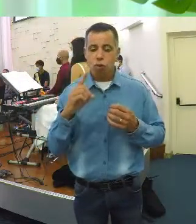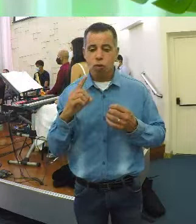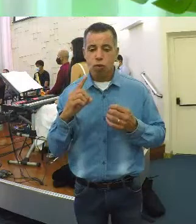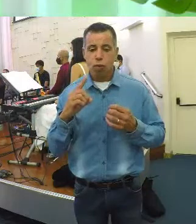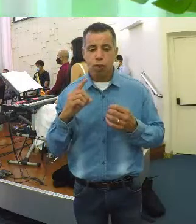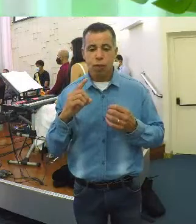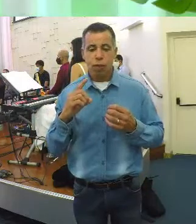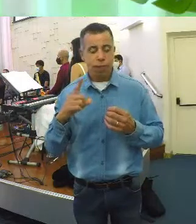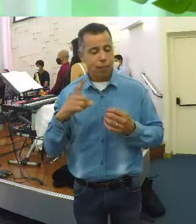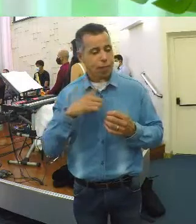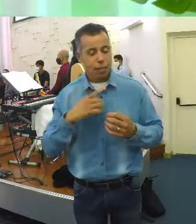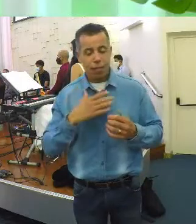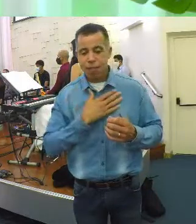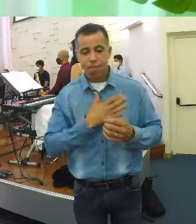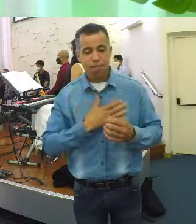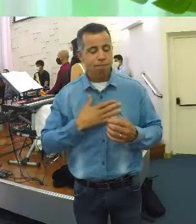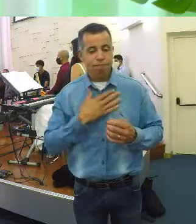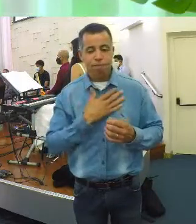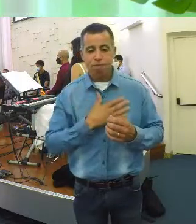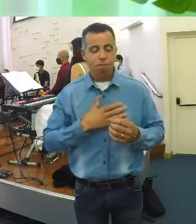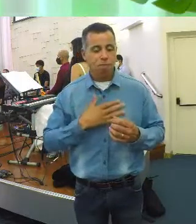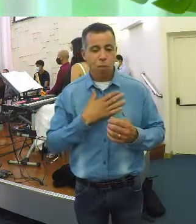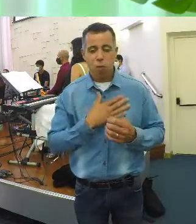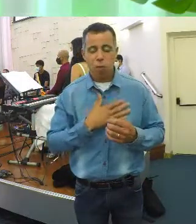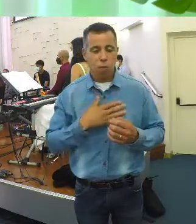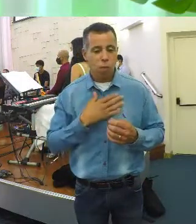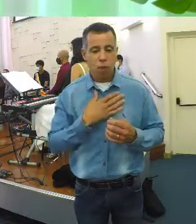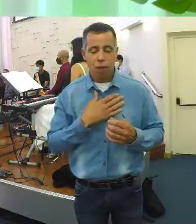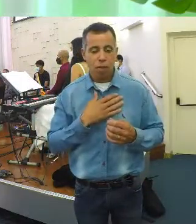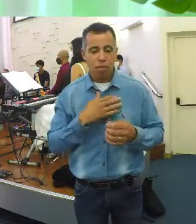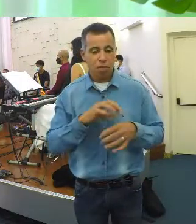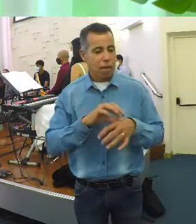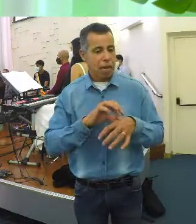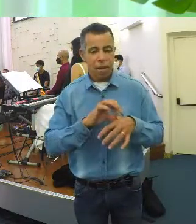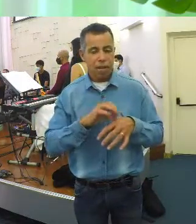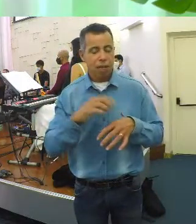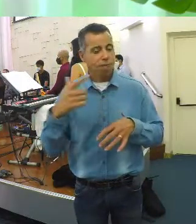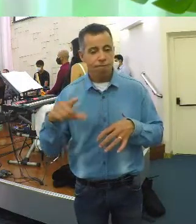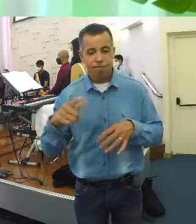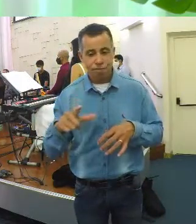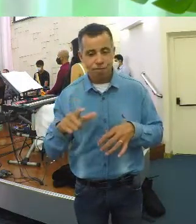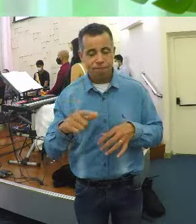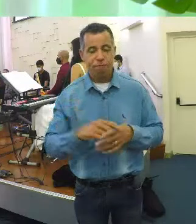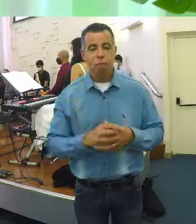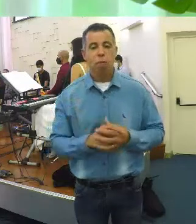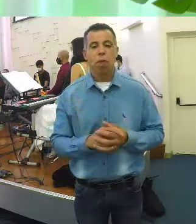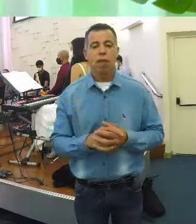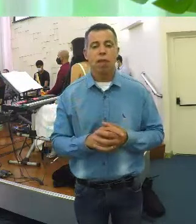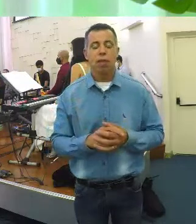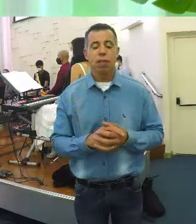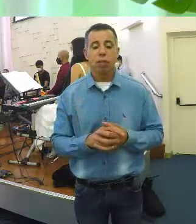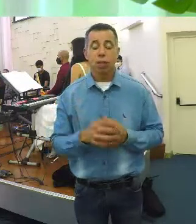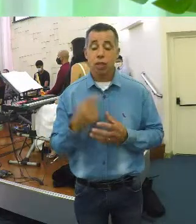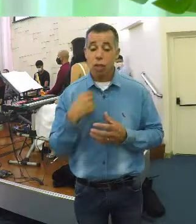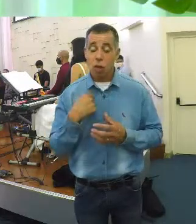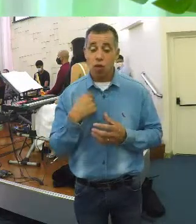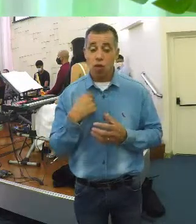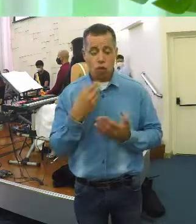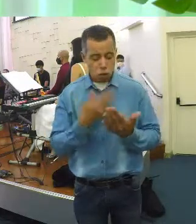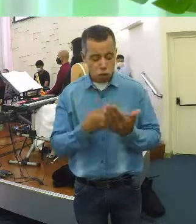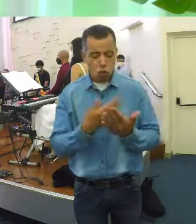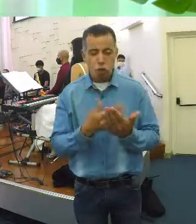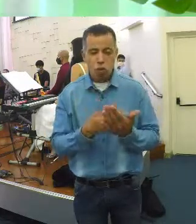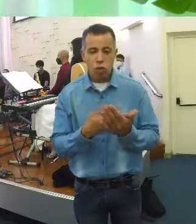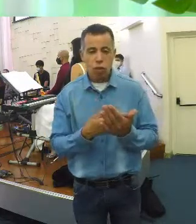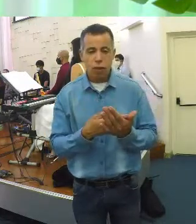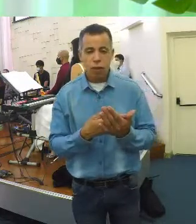satisfação que a carne não é capaz de produzir. Aliás, quando eu fui estudar melhor o significado